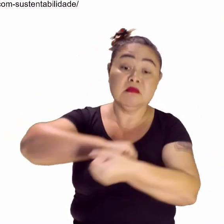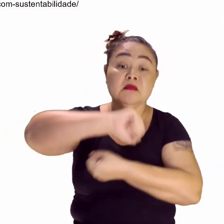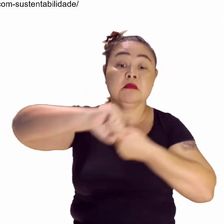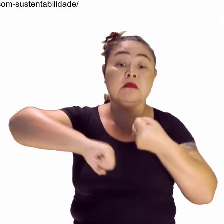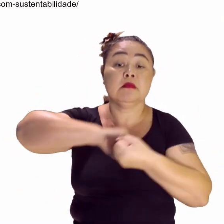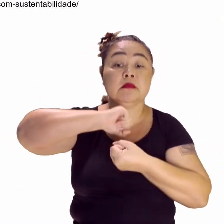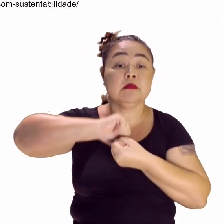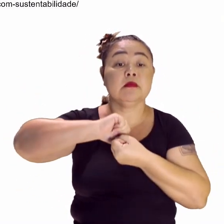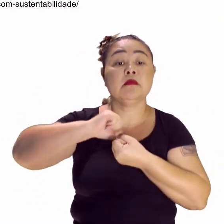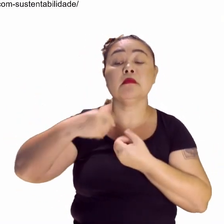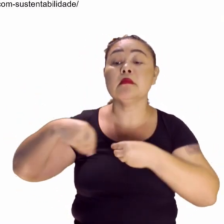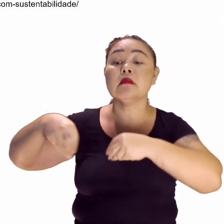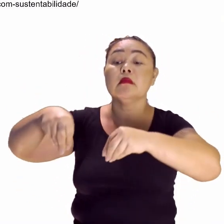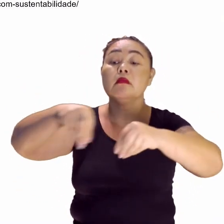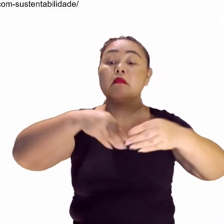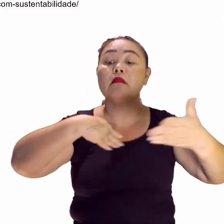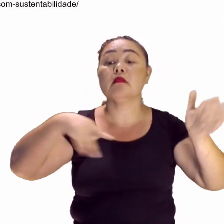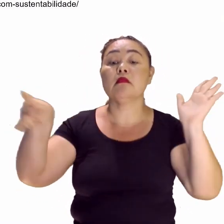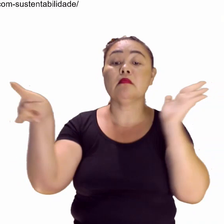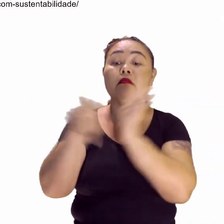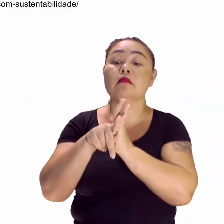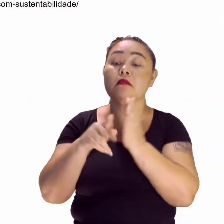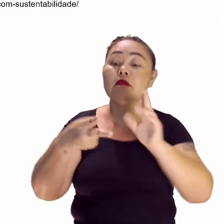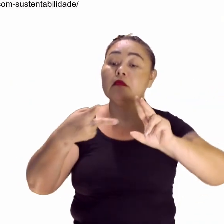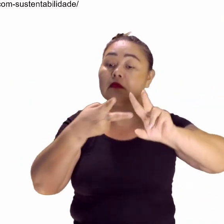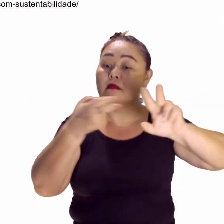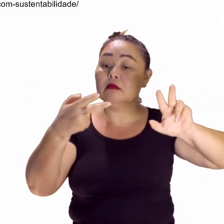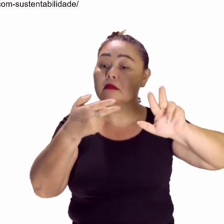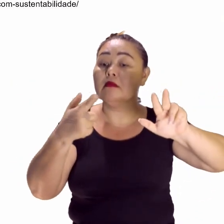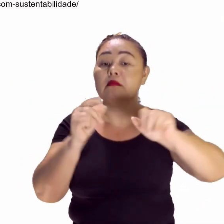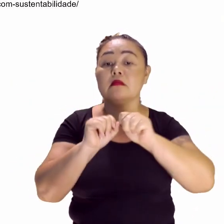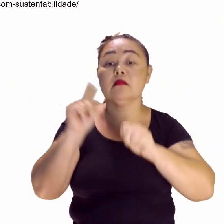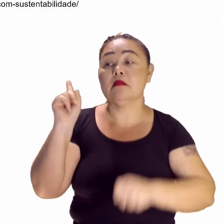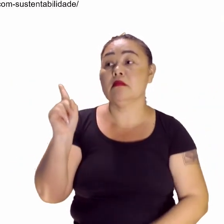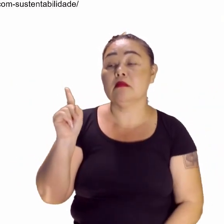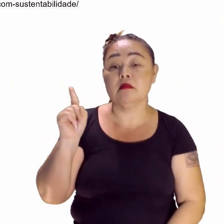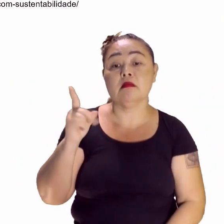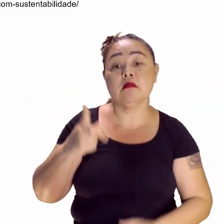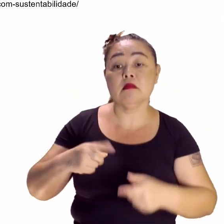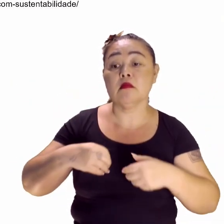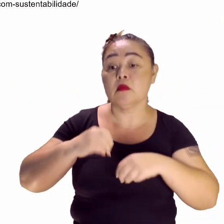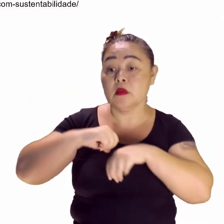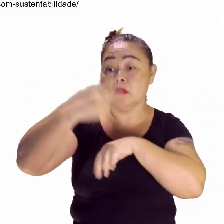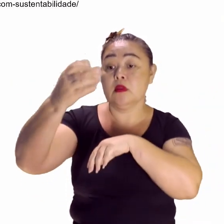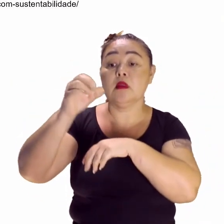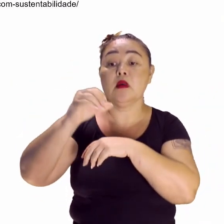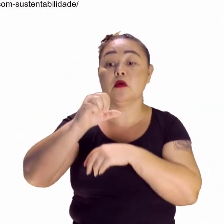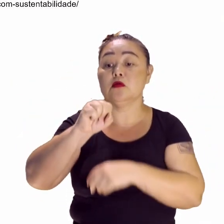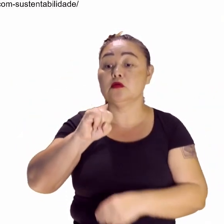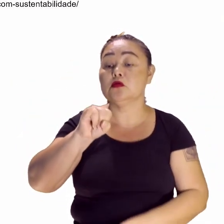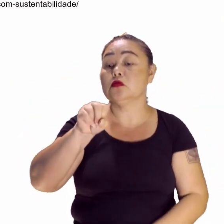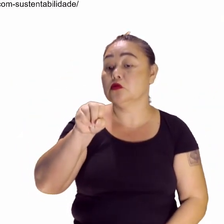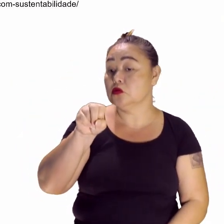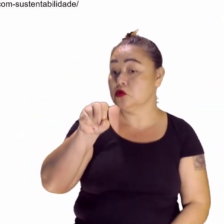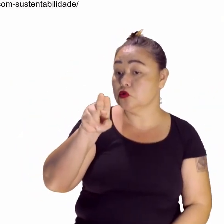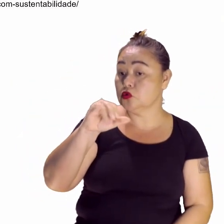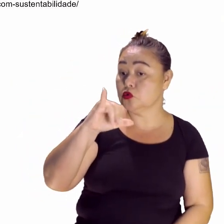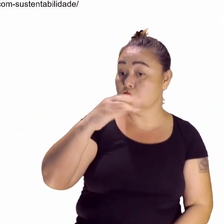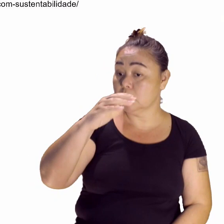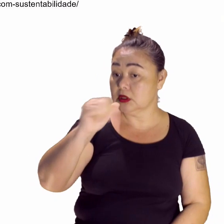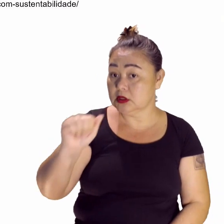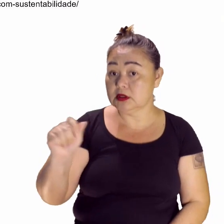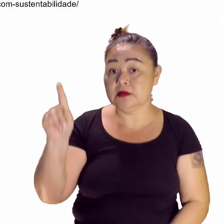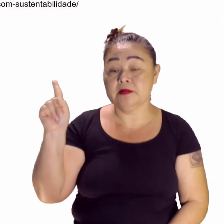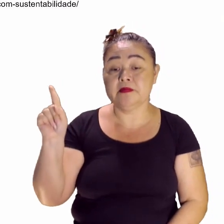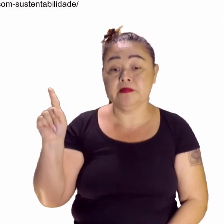em terras indígenas pelo seu jorge e legal E aí diz ali que estão exportando até para Suíça verdade com certeza